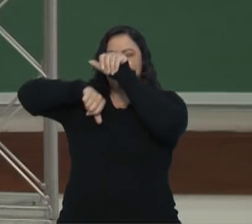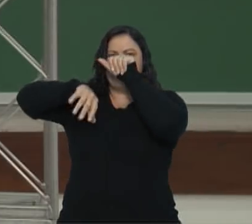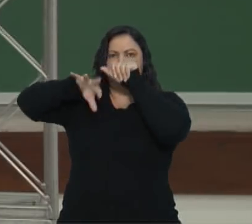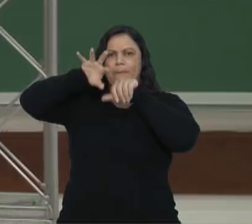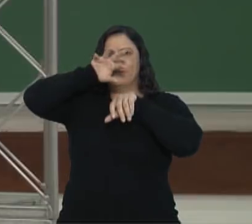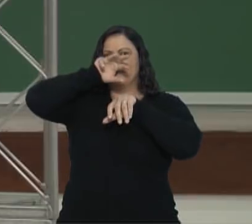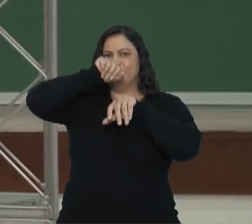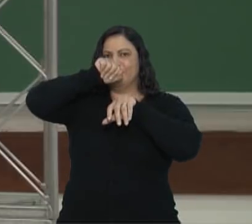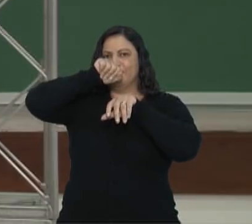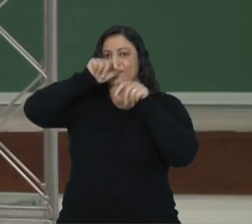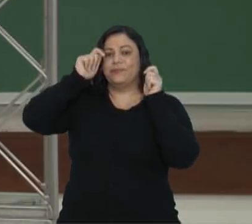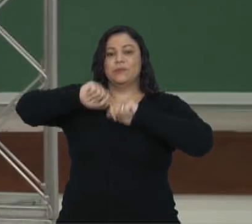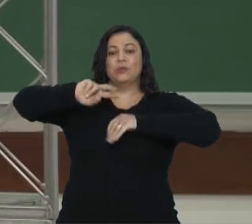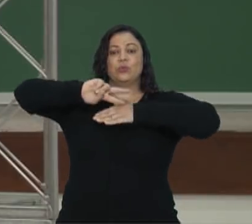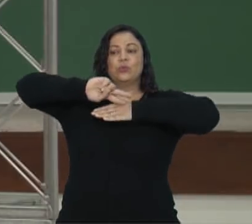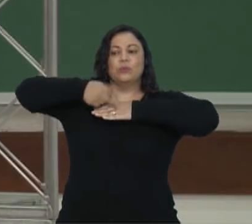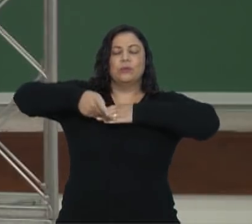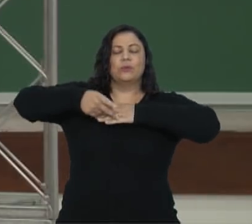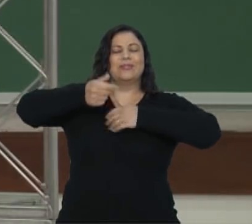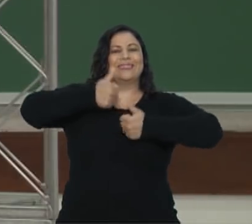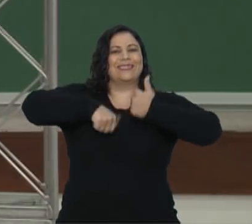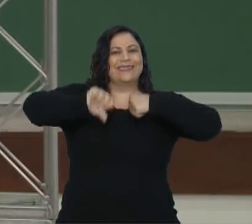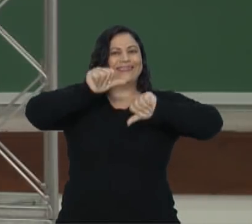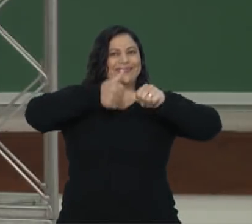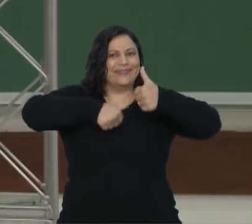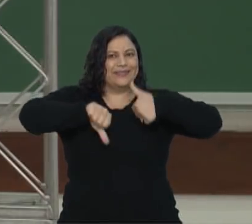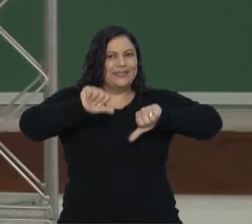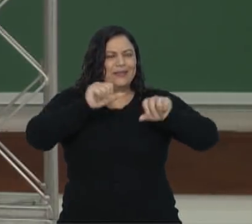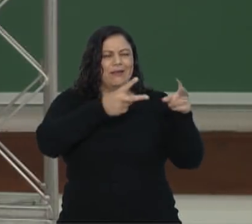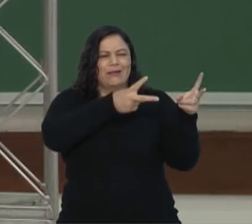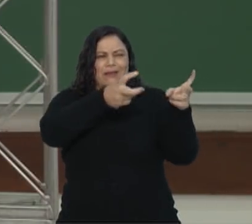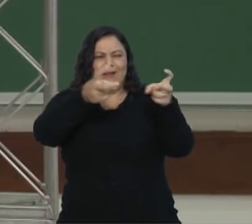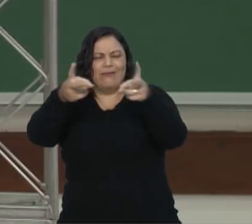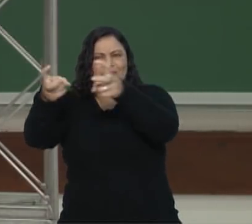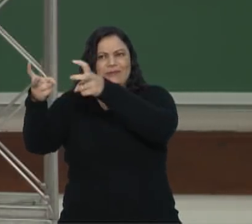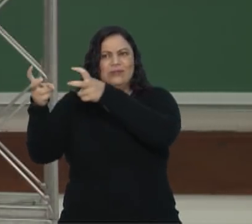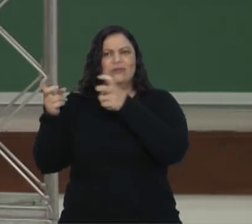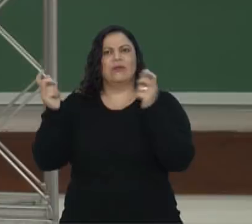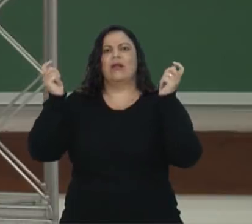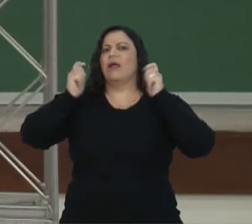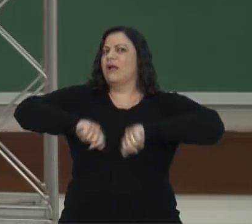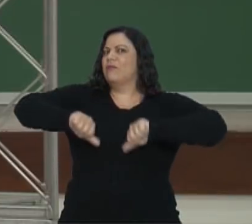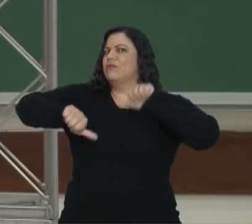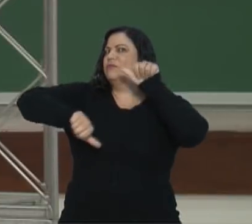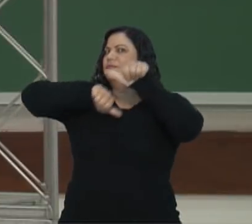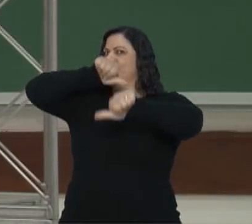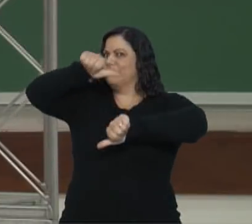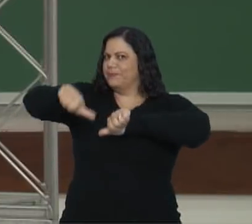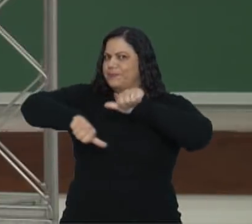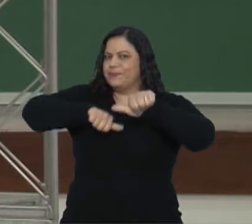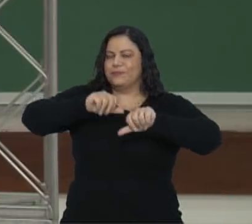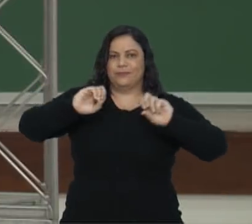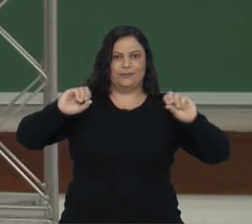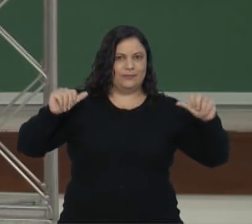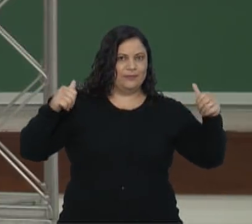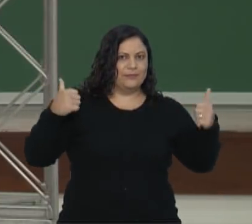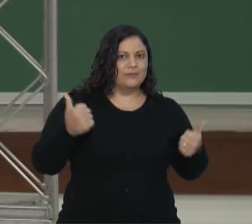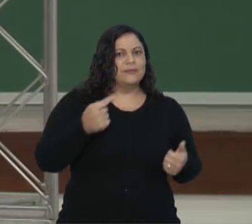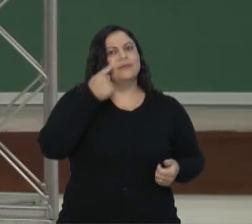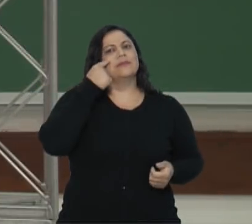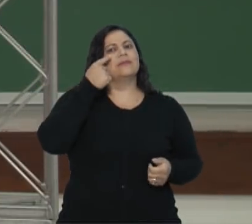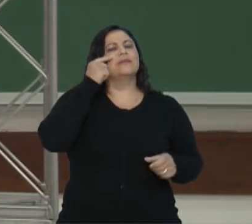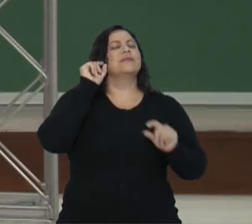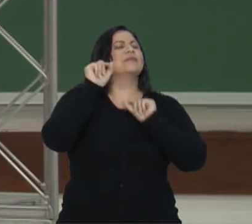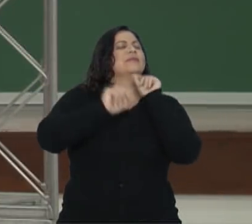uma consequência química. E quando eu visualizo, ele foi modificado. Então, vamos ver algumas